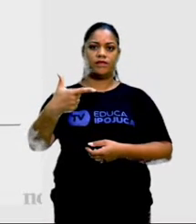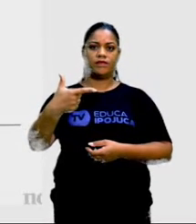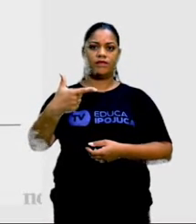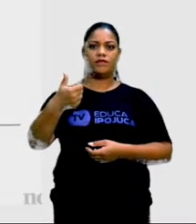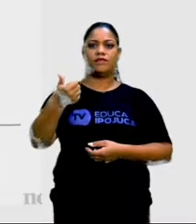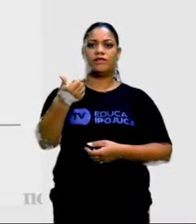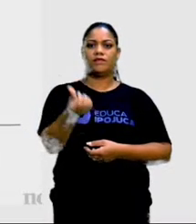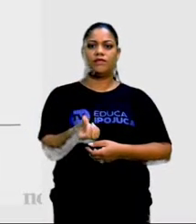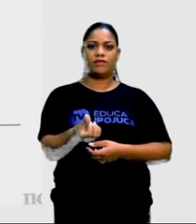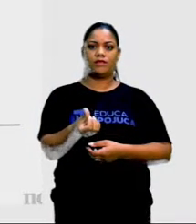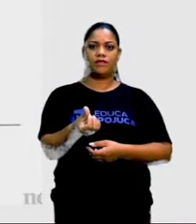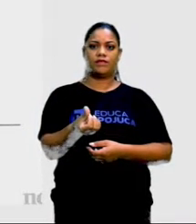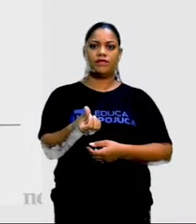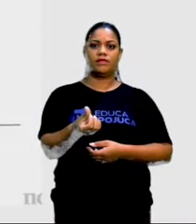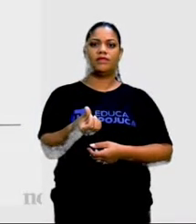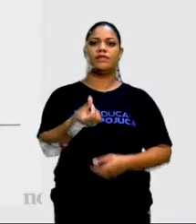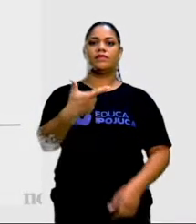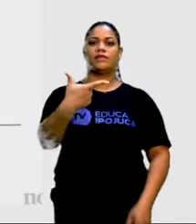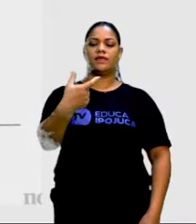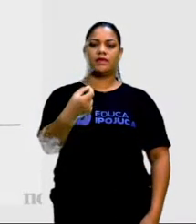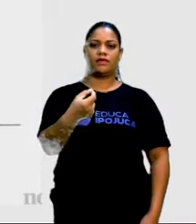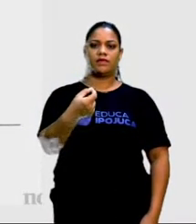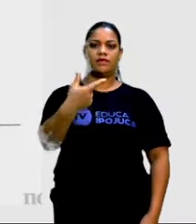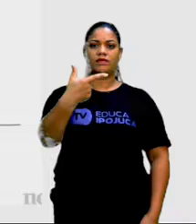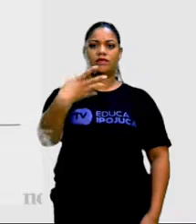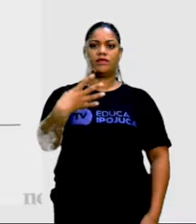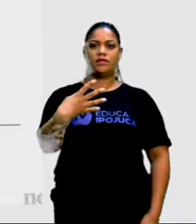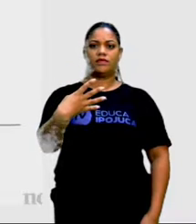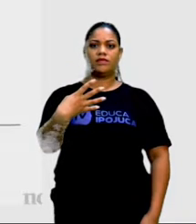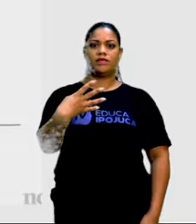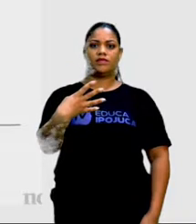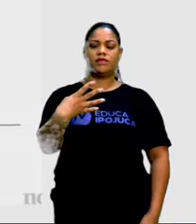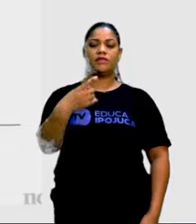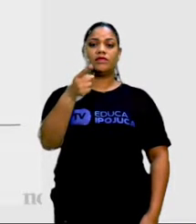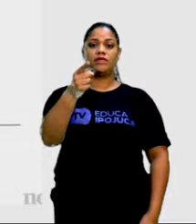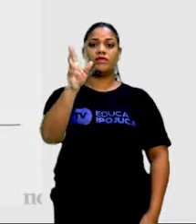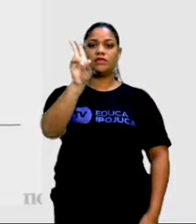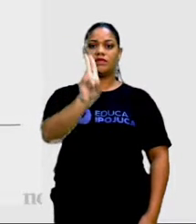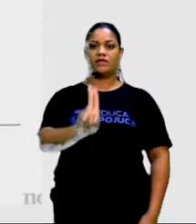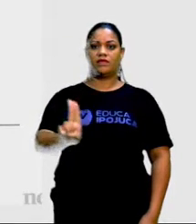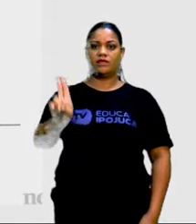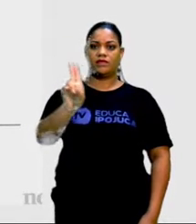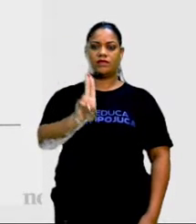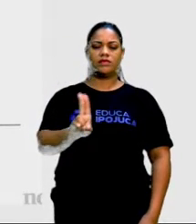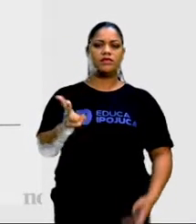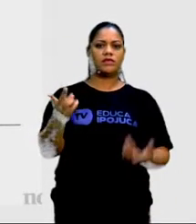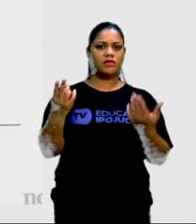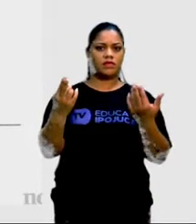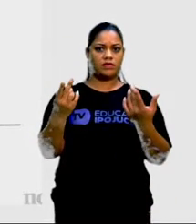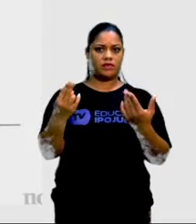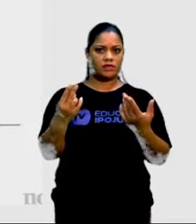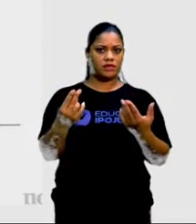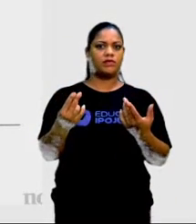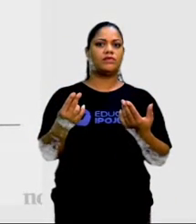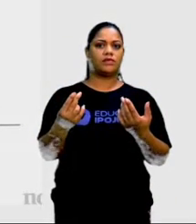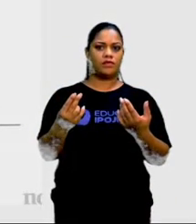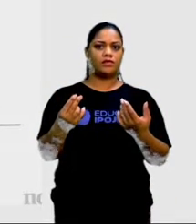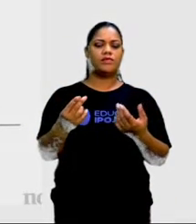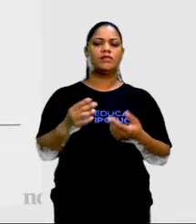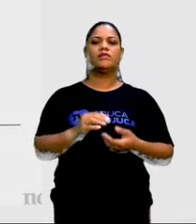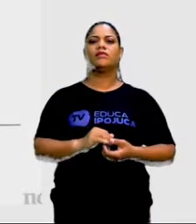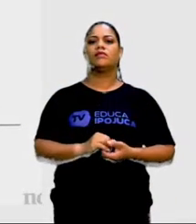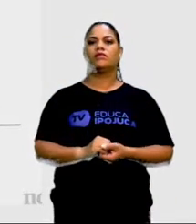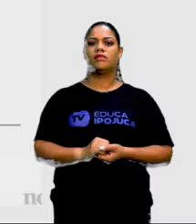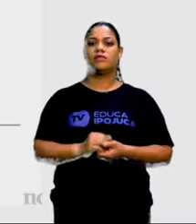12, 16, 20, 24. E você vai usar o mesmo processo da continha que foi